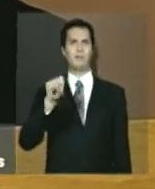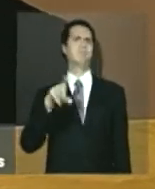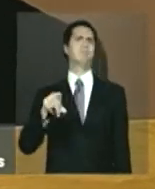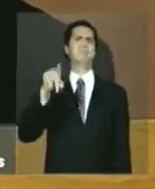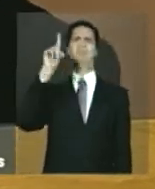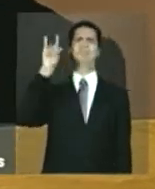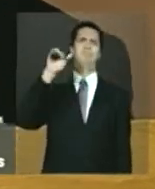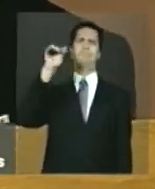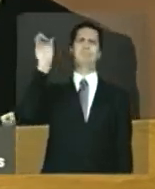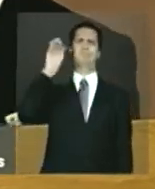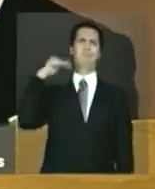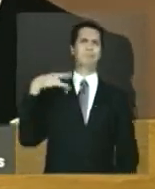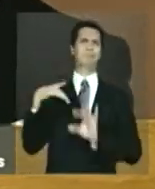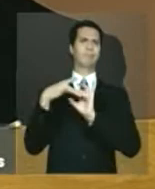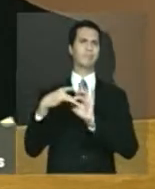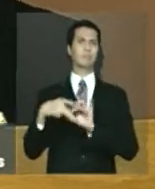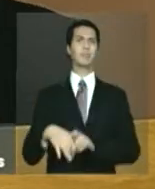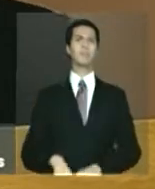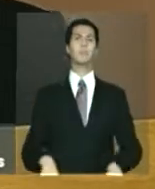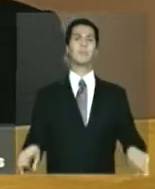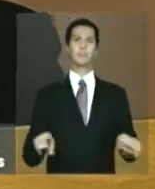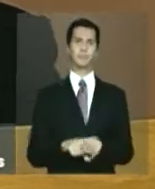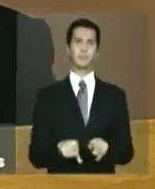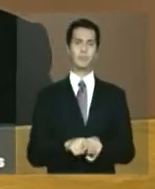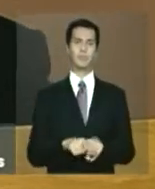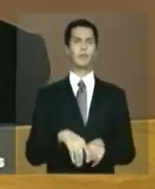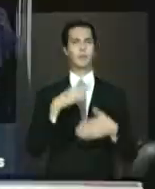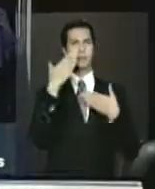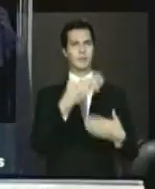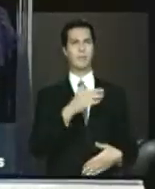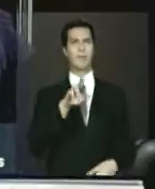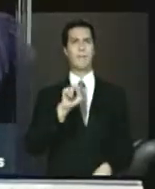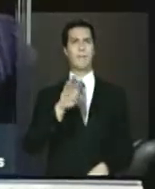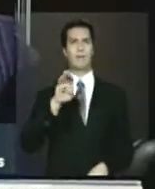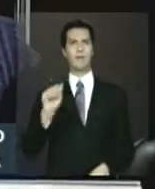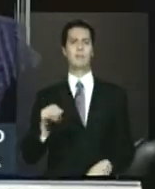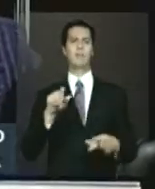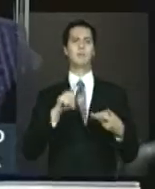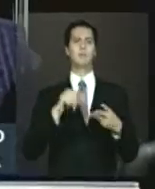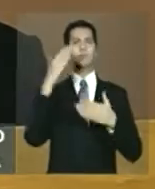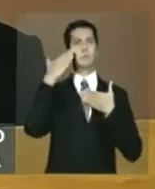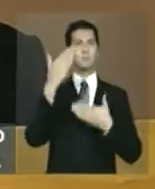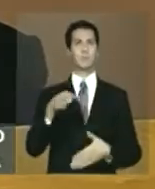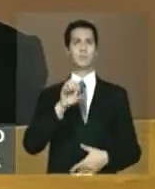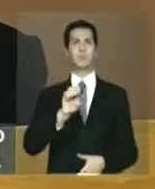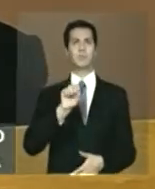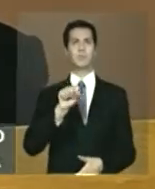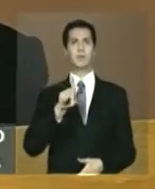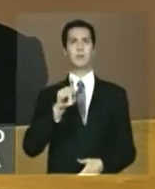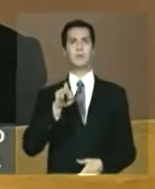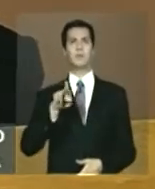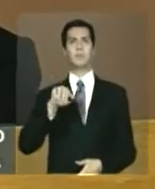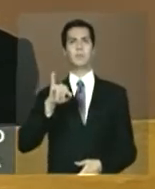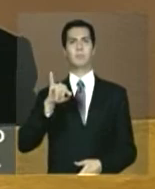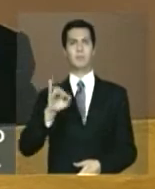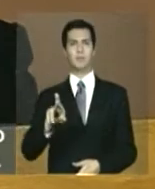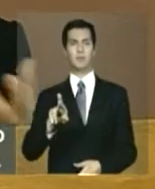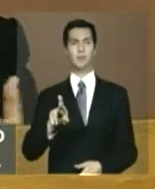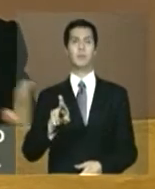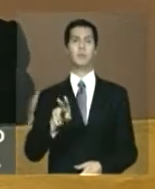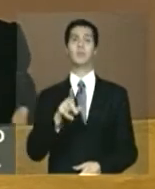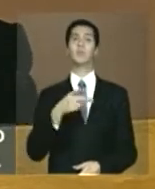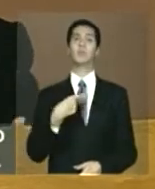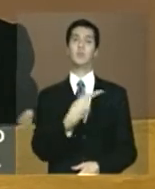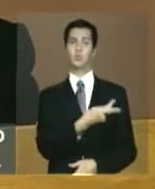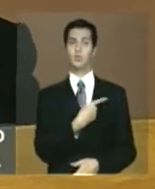Rebeca eh também a cepir eh que somos as